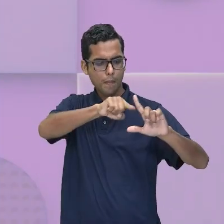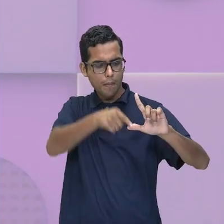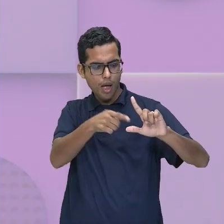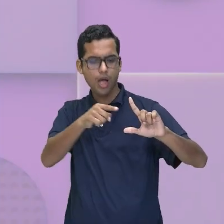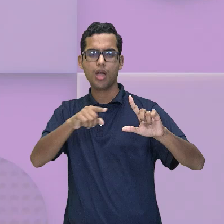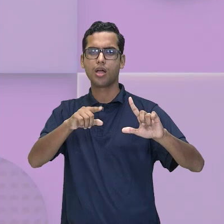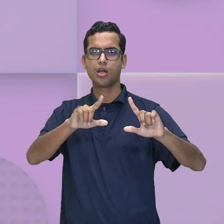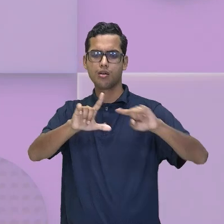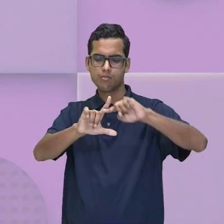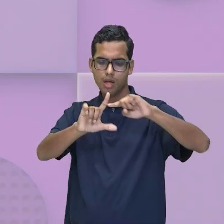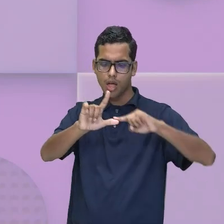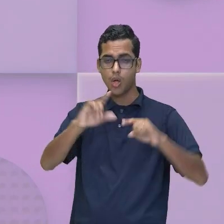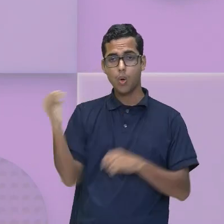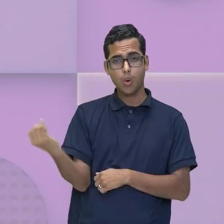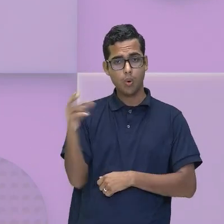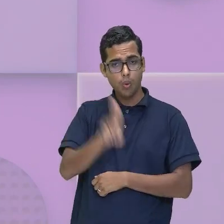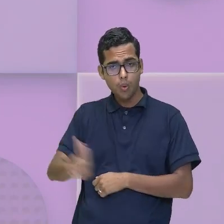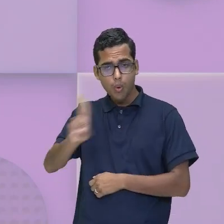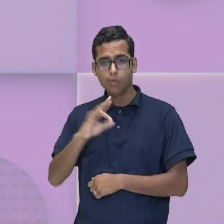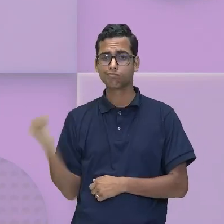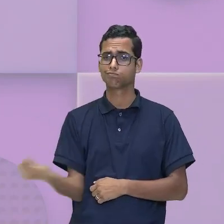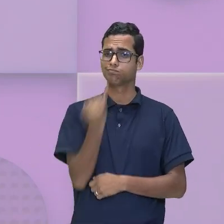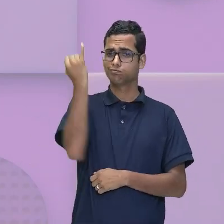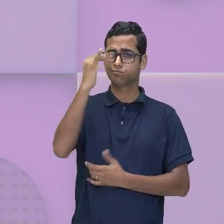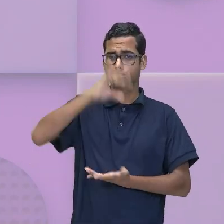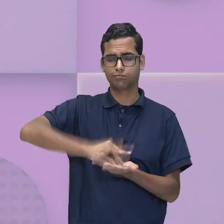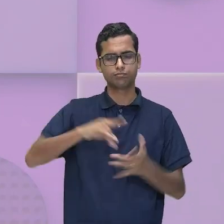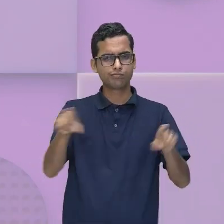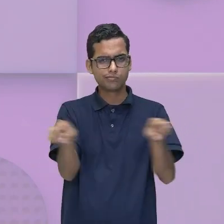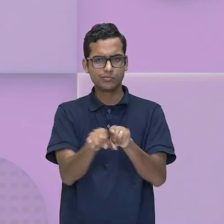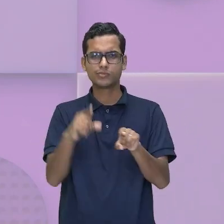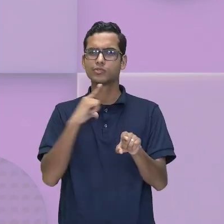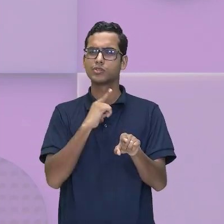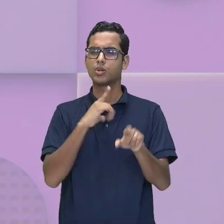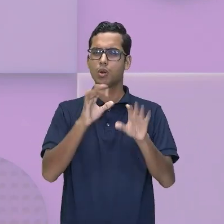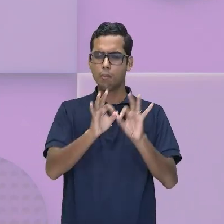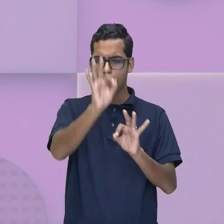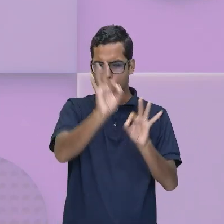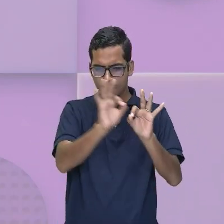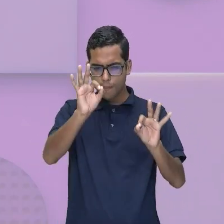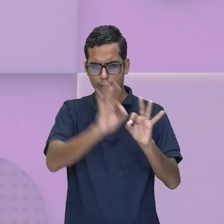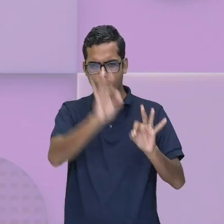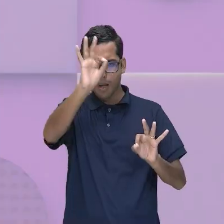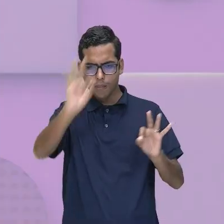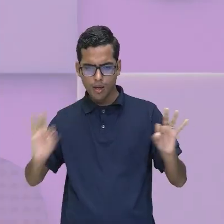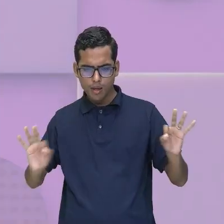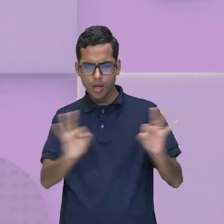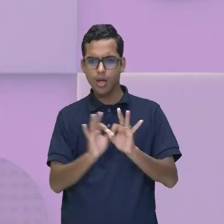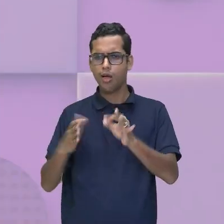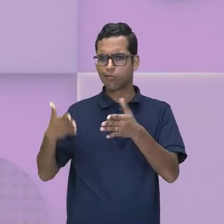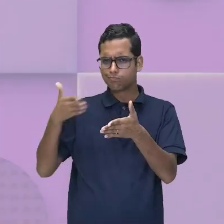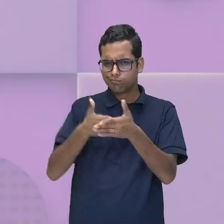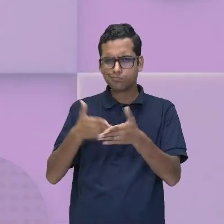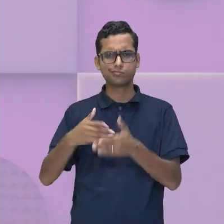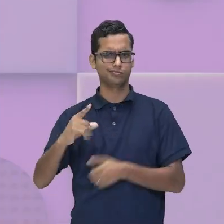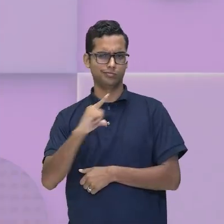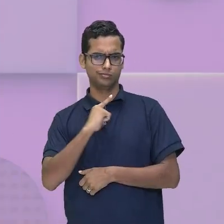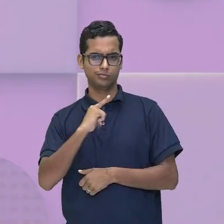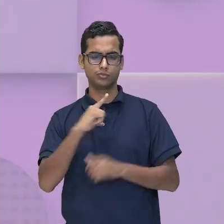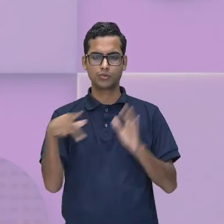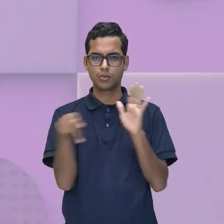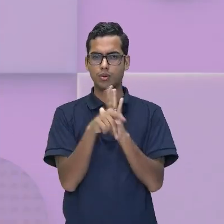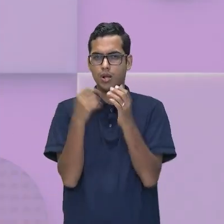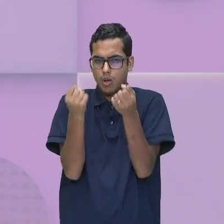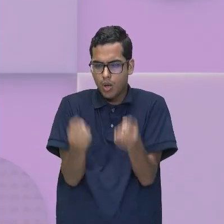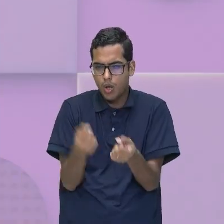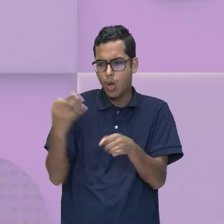a gente tem ali uma medida limite para ele poder, o guindaste poder aguentar a carga. Então a gente vai